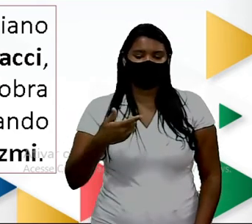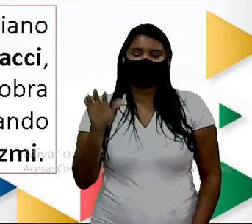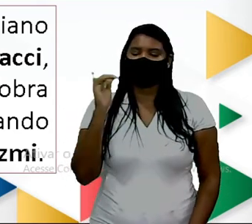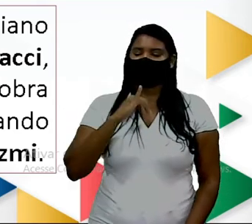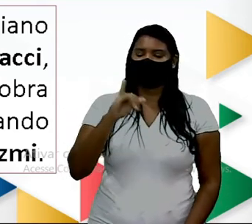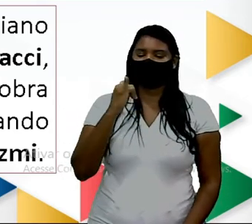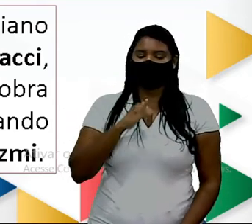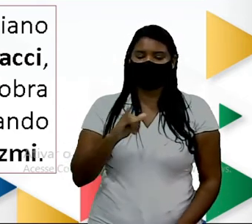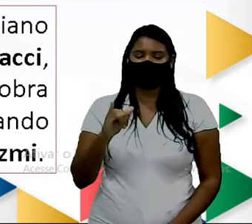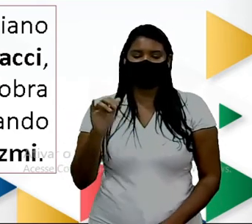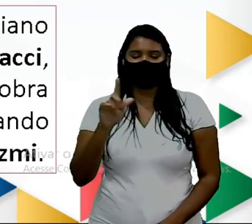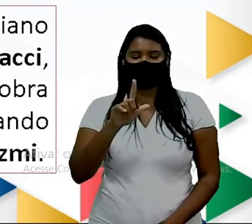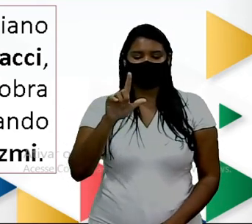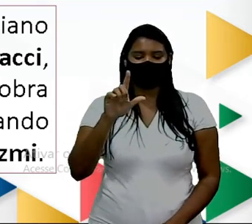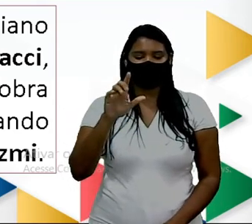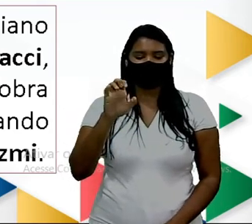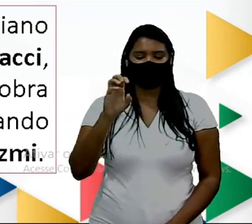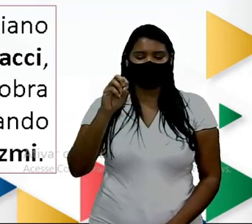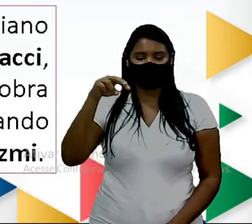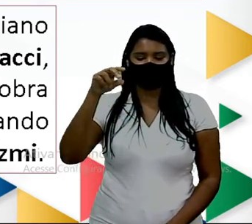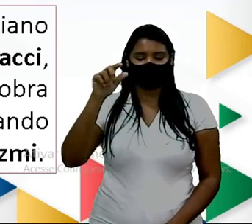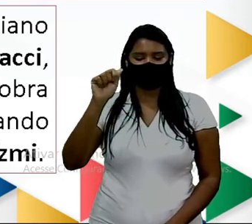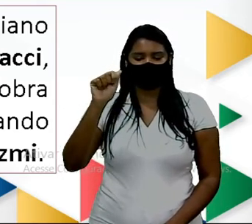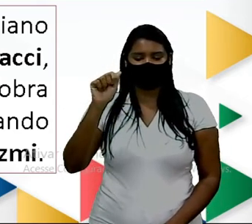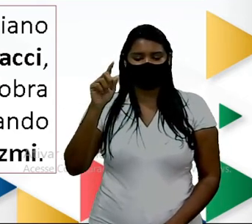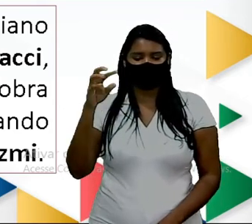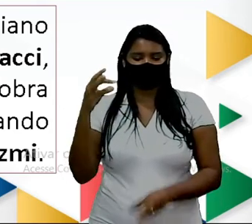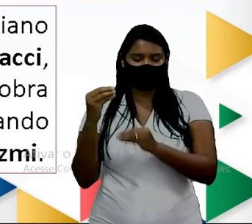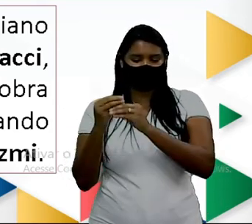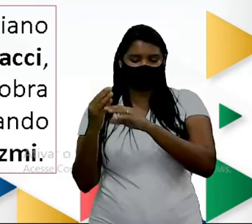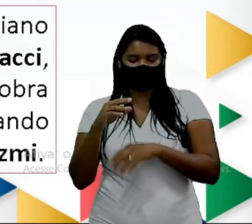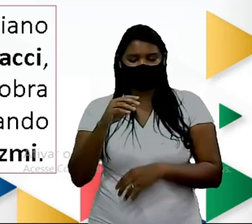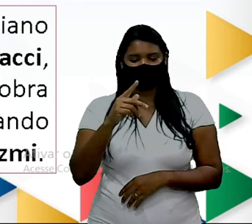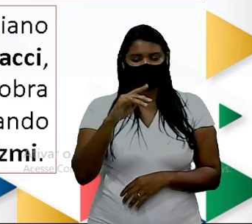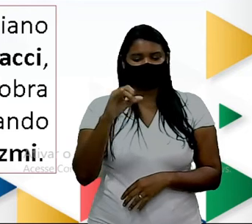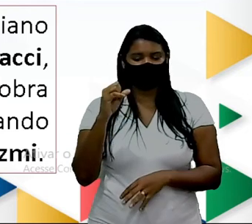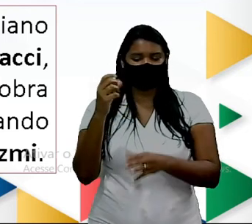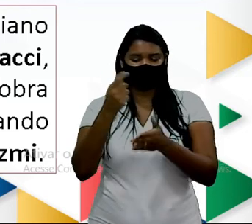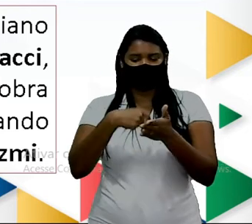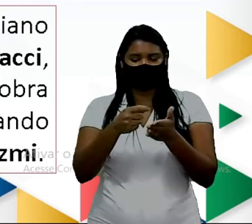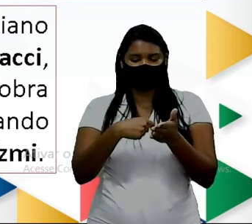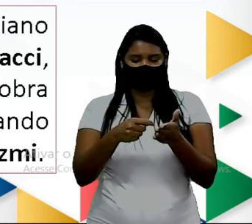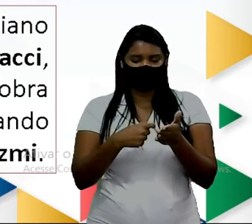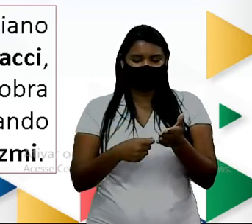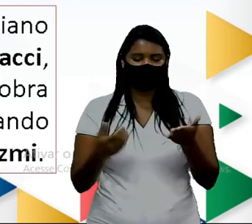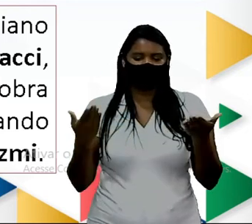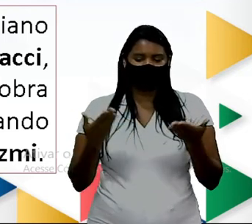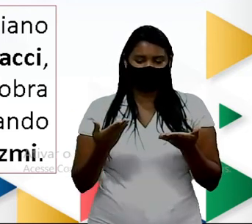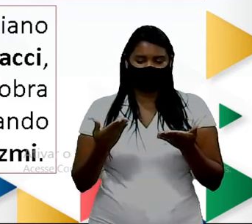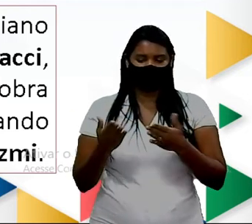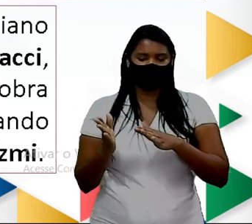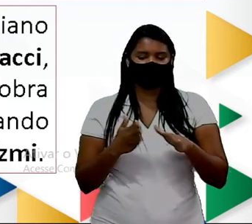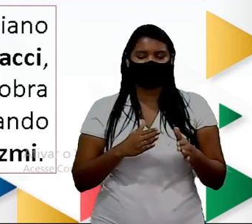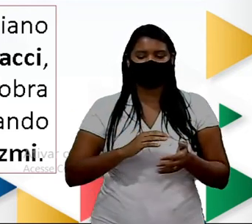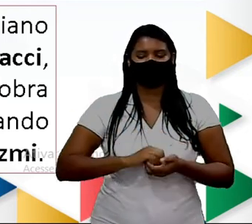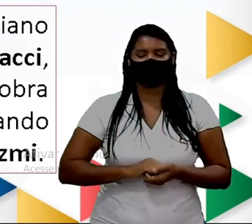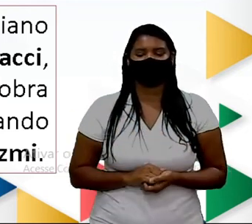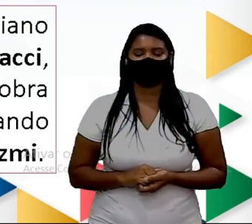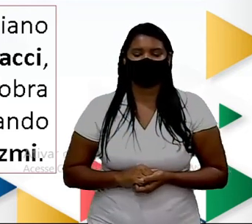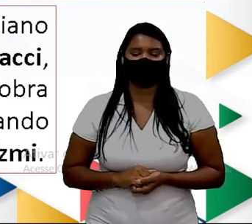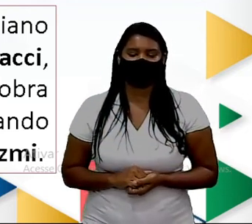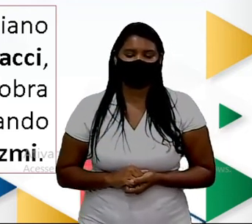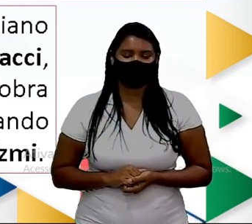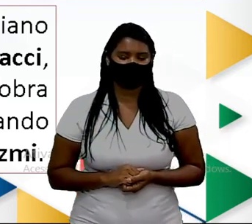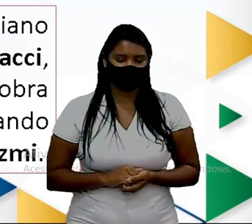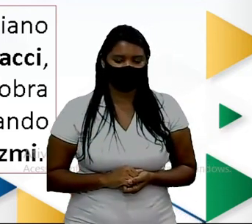de Pisa, apelidado como Fibonacci, escreveu Liber Abaci, que é o livro do ábaco, ou